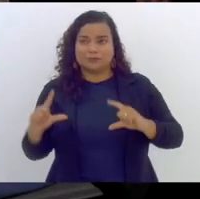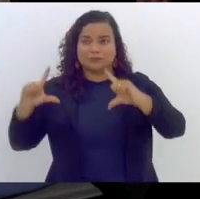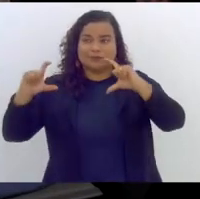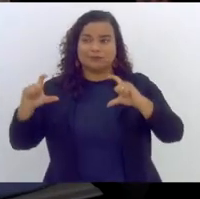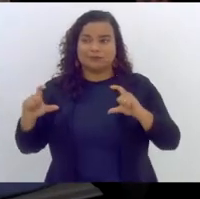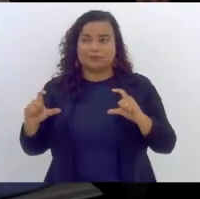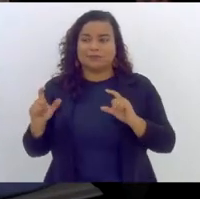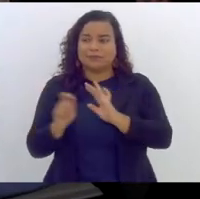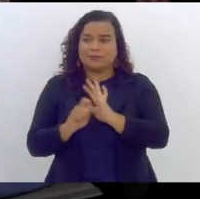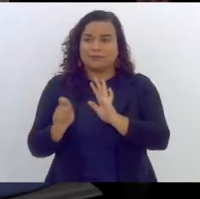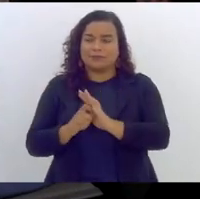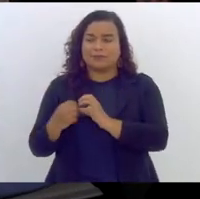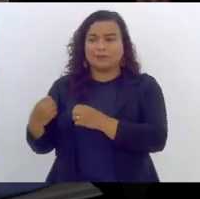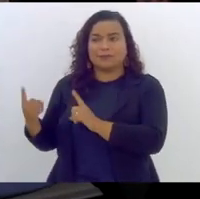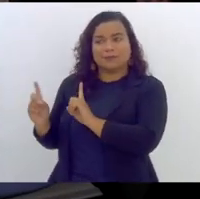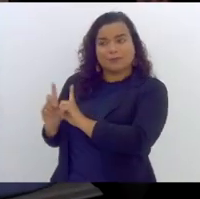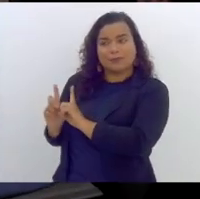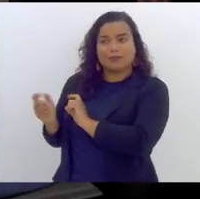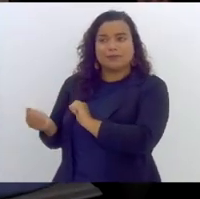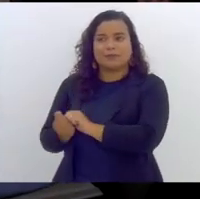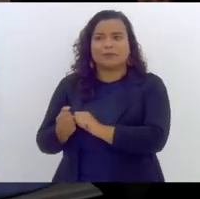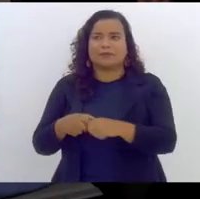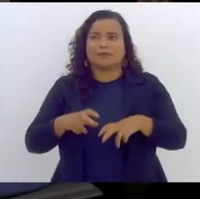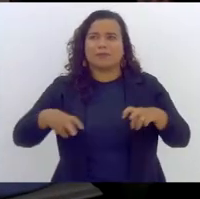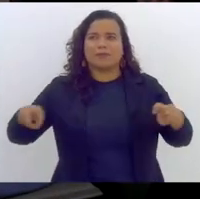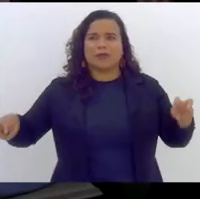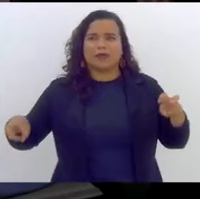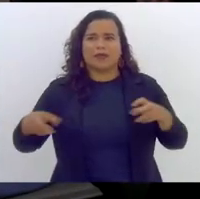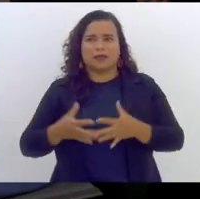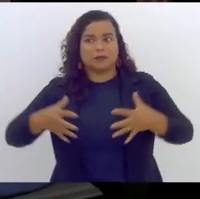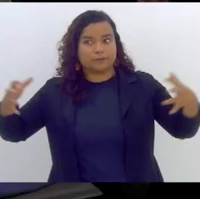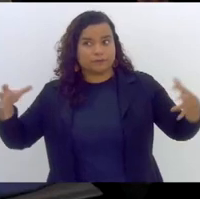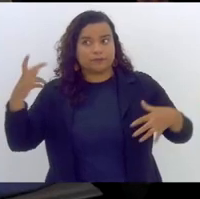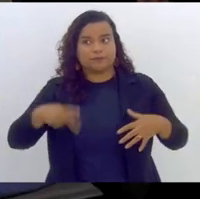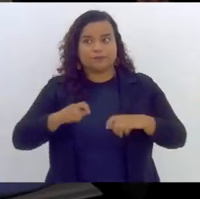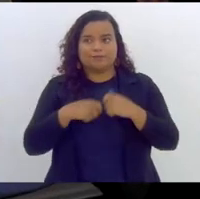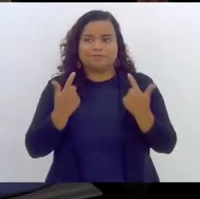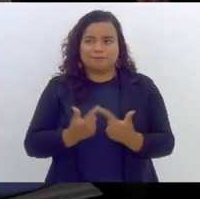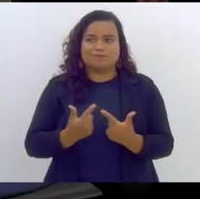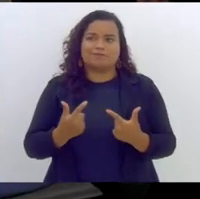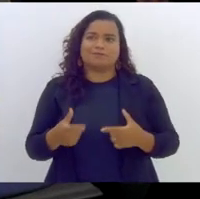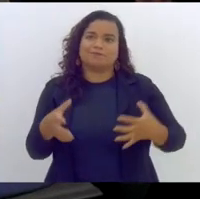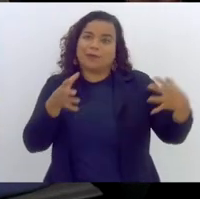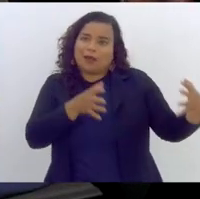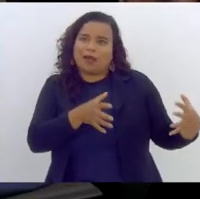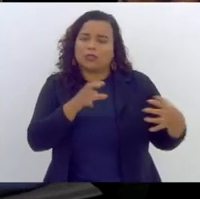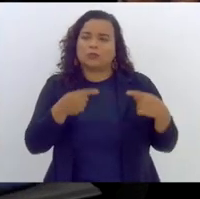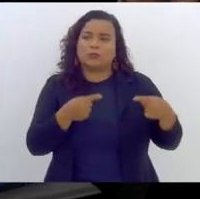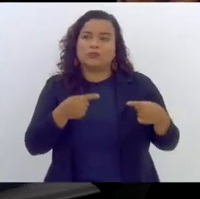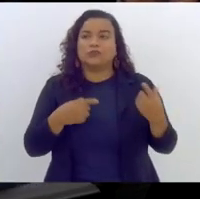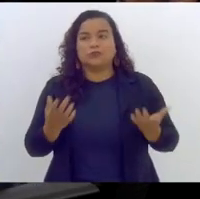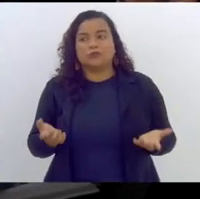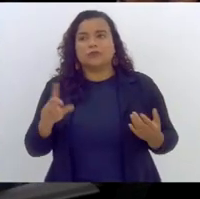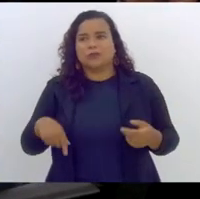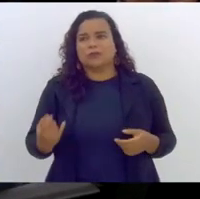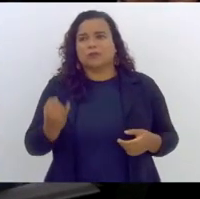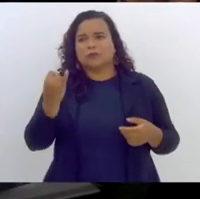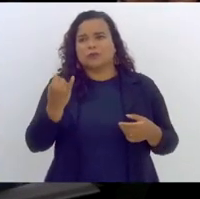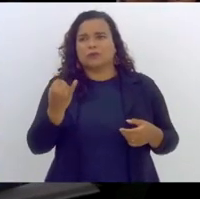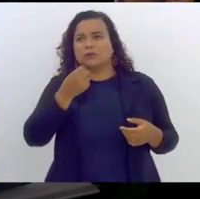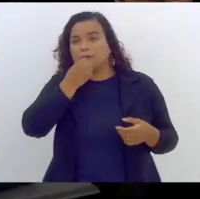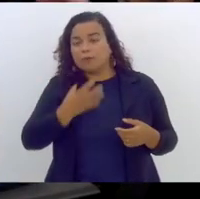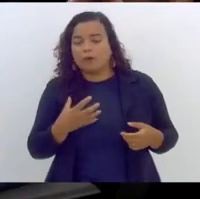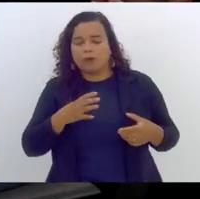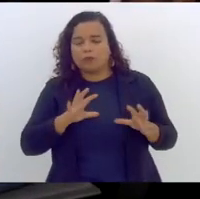de traficante de droga essa bancada foi ampliada aqui na Assembleia é fundamental que o bem esteja Unido